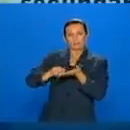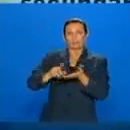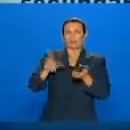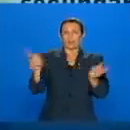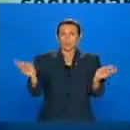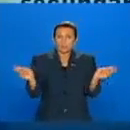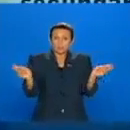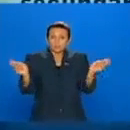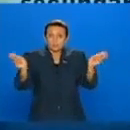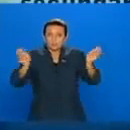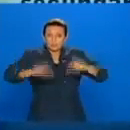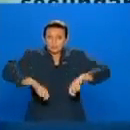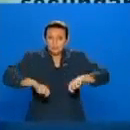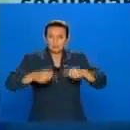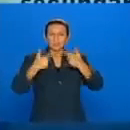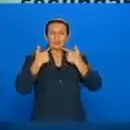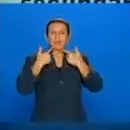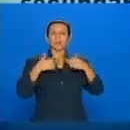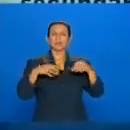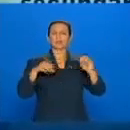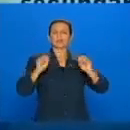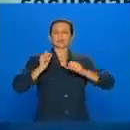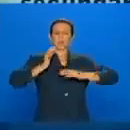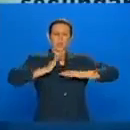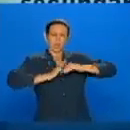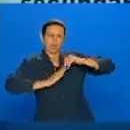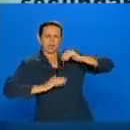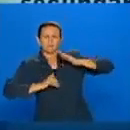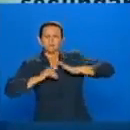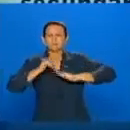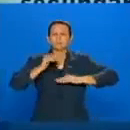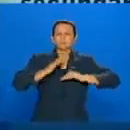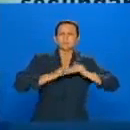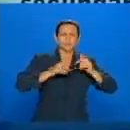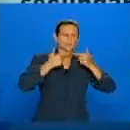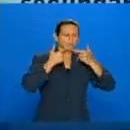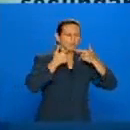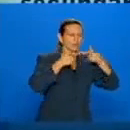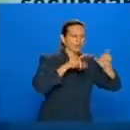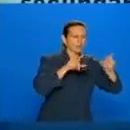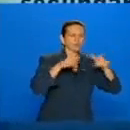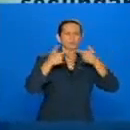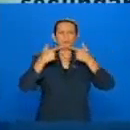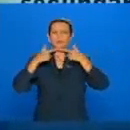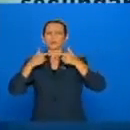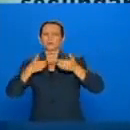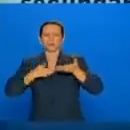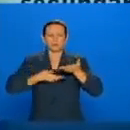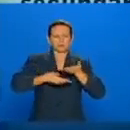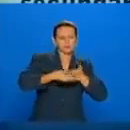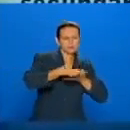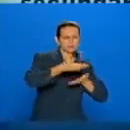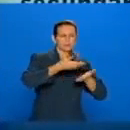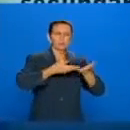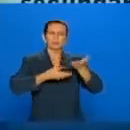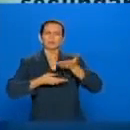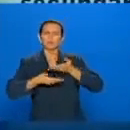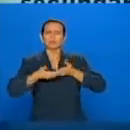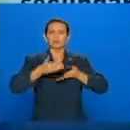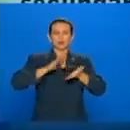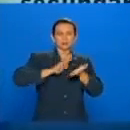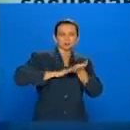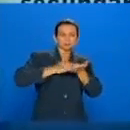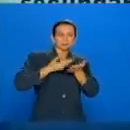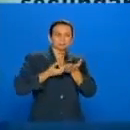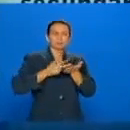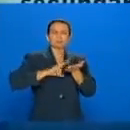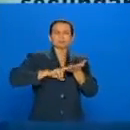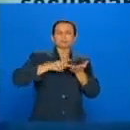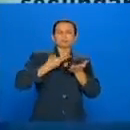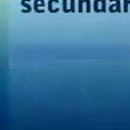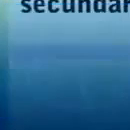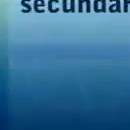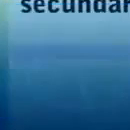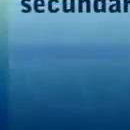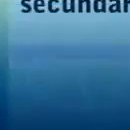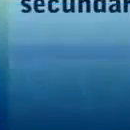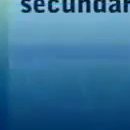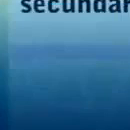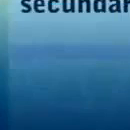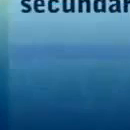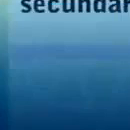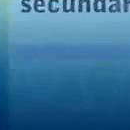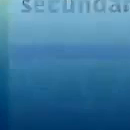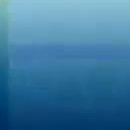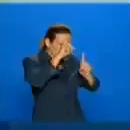Competência linguística é a habilidade de manipular as línguas envolvidas no processo de interpretação, de modo a distinguir as